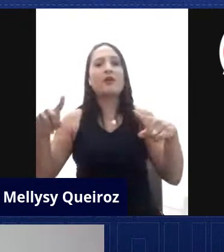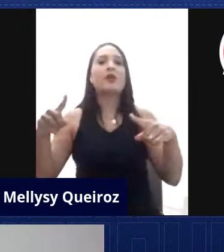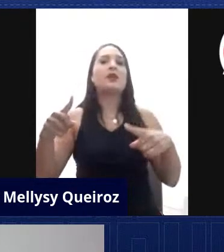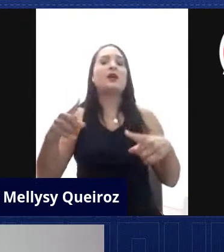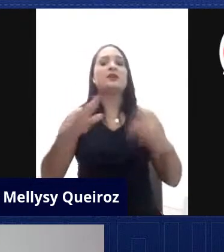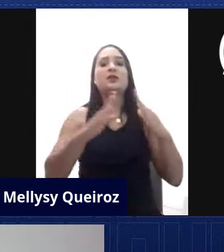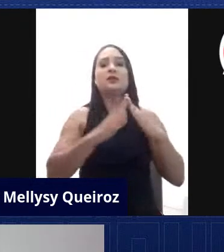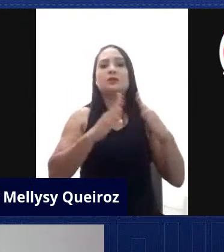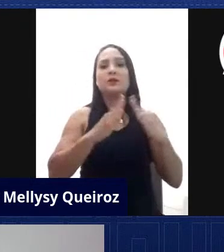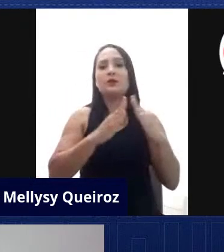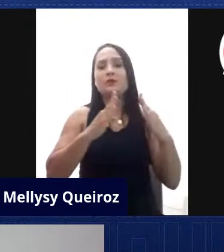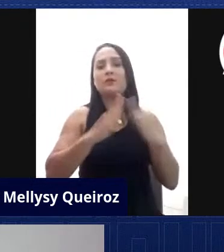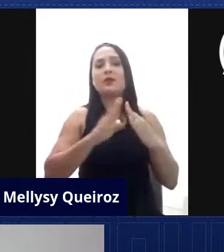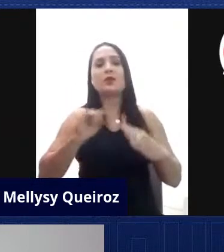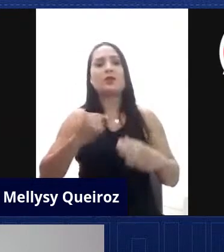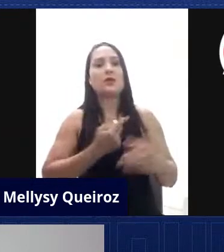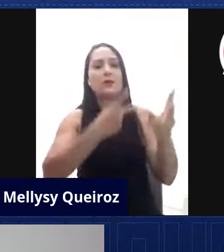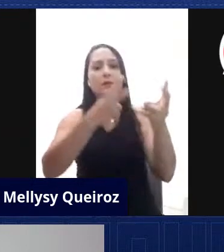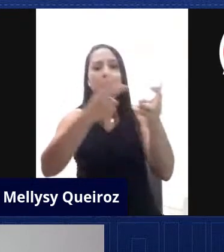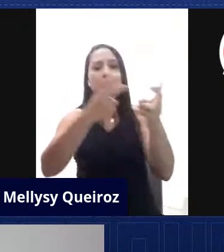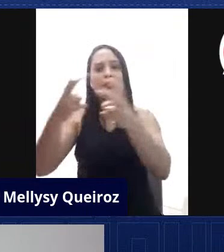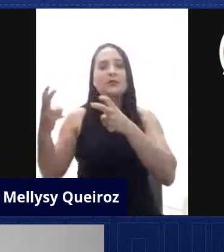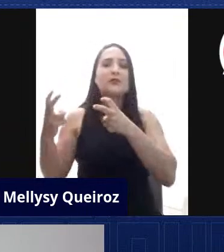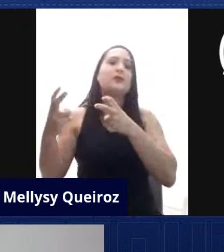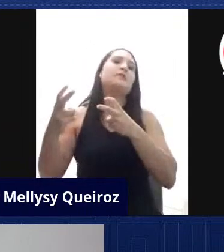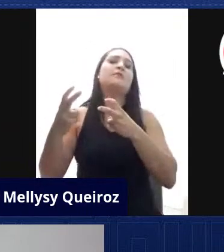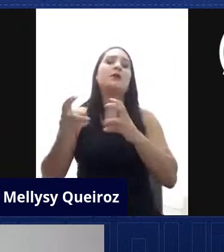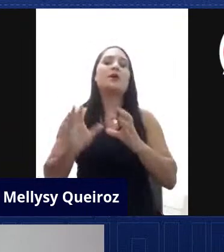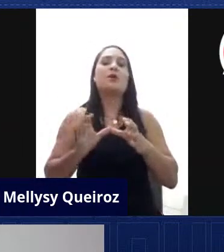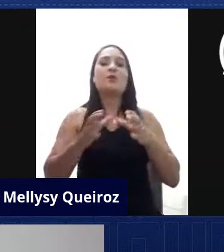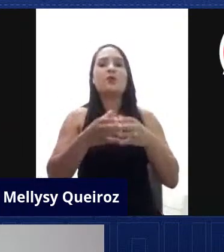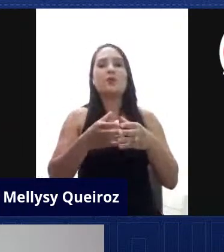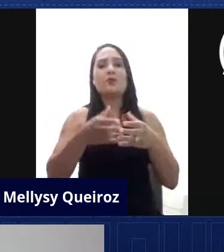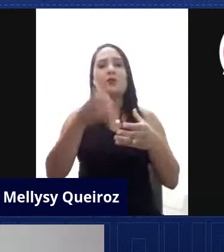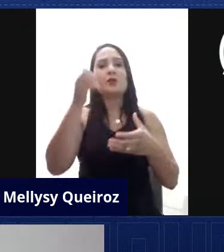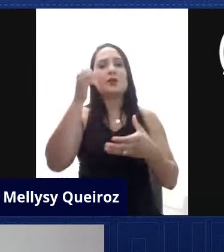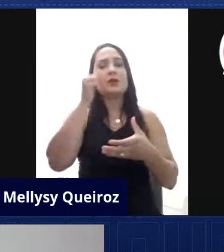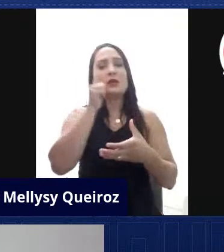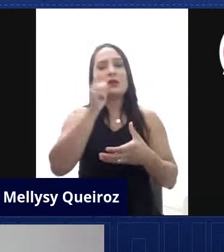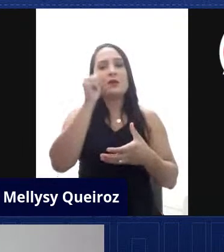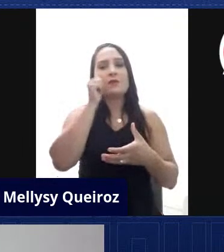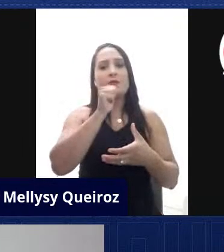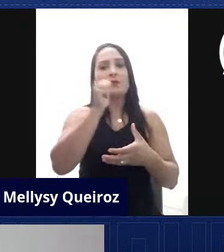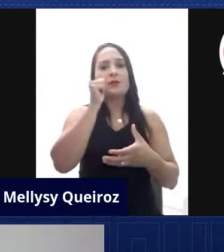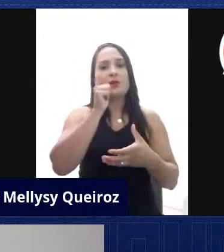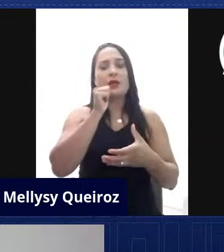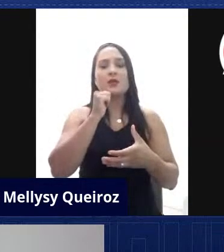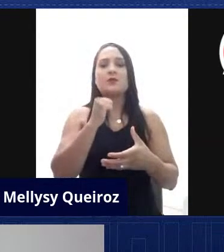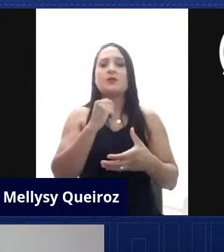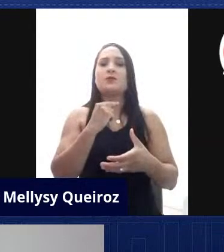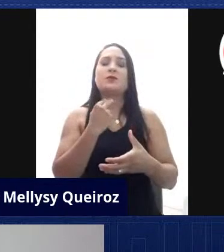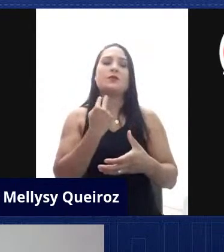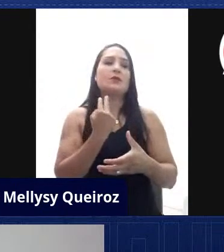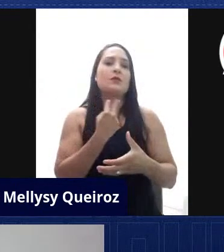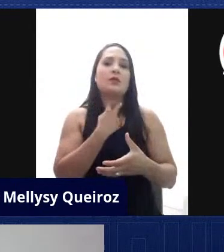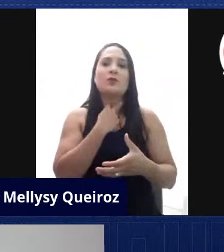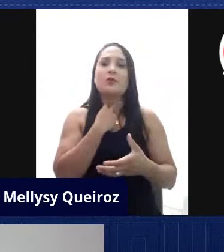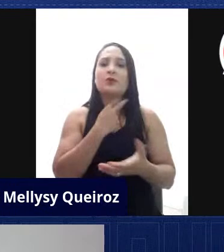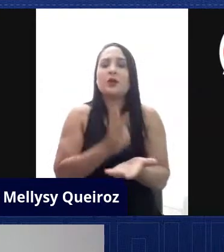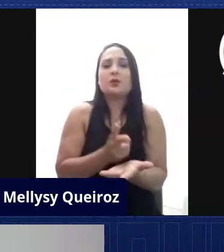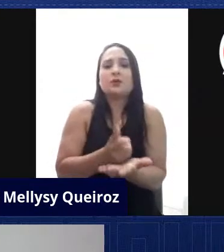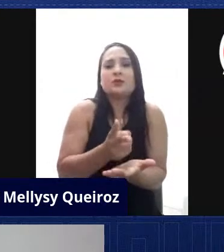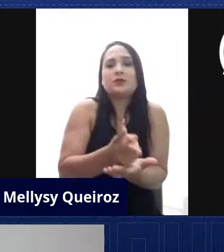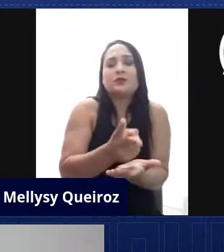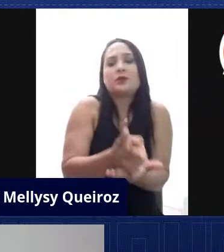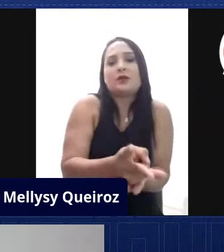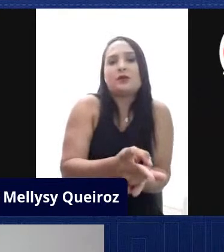toda a sensibilidade desse grupo de mulheres, que não daria para a gente seguir em frente com a questão mais técnica, com a questão